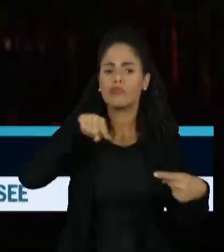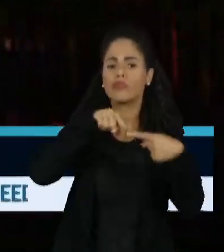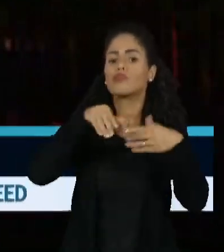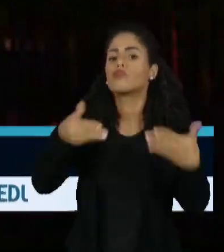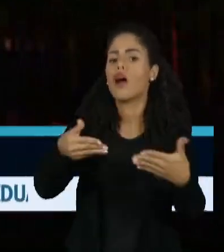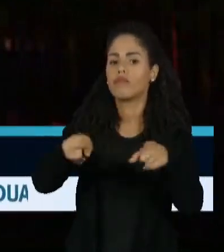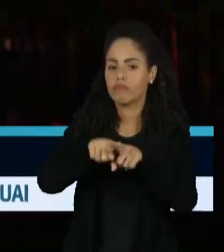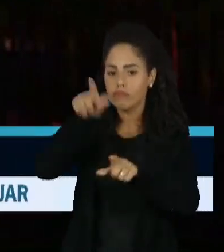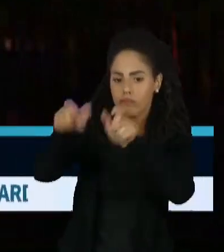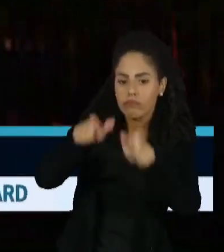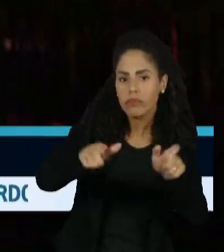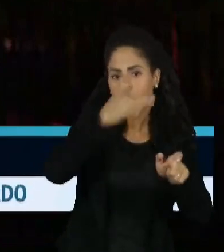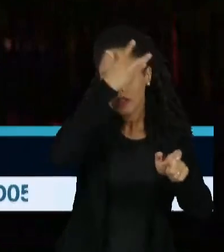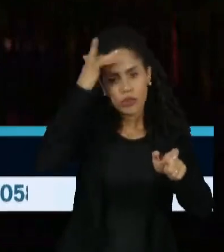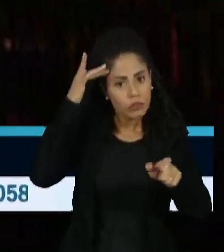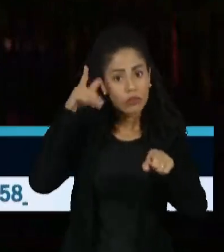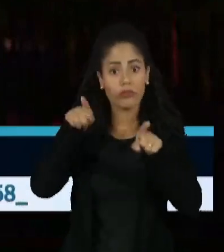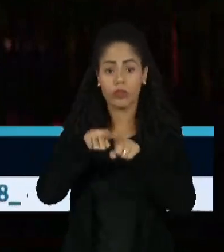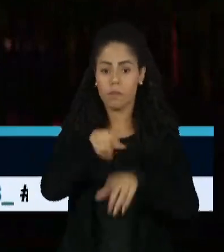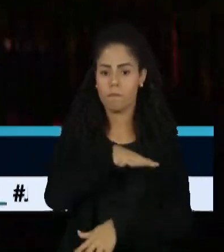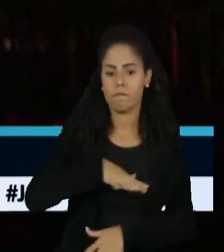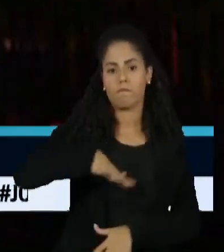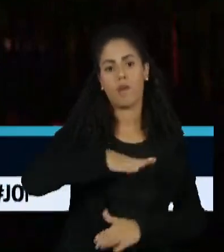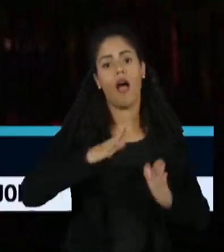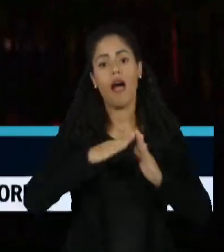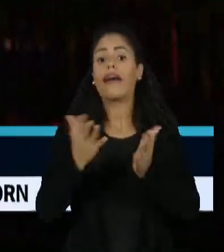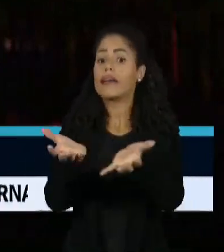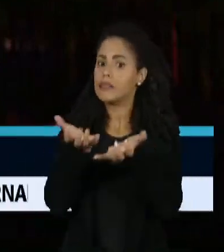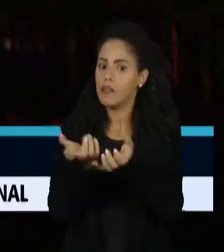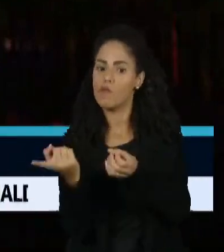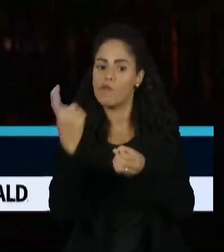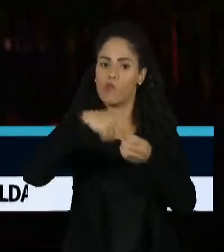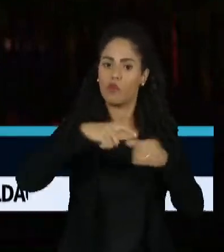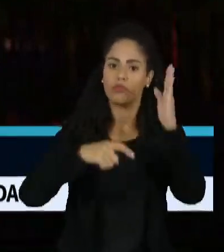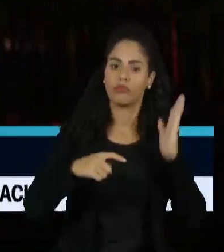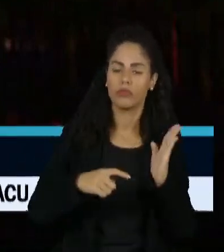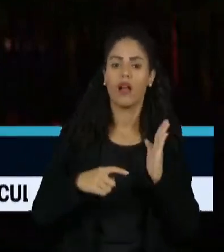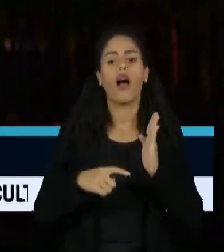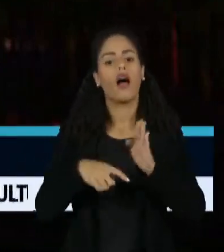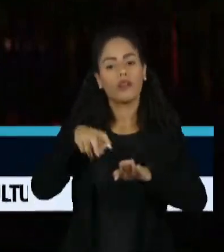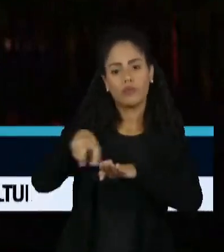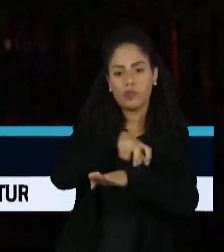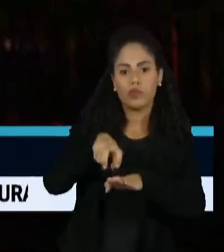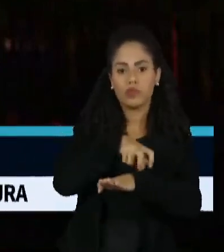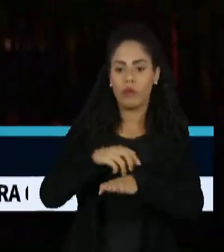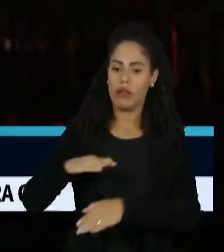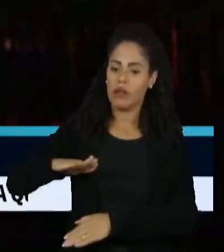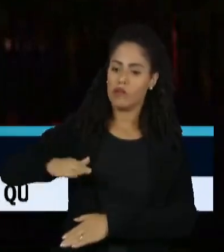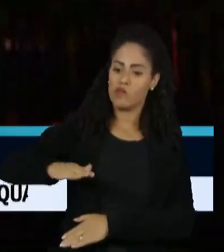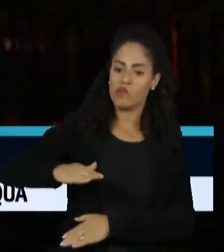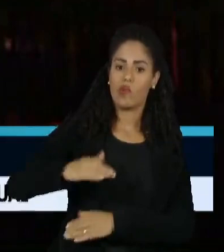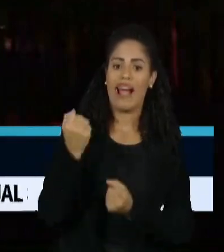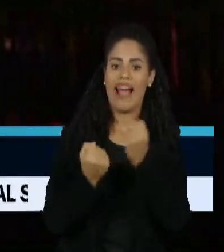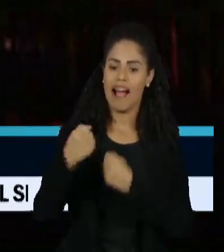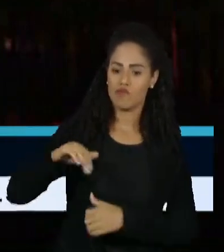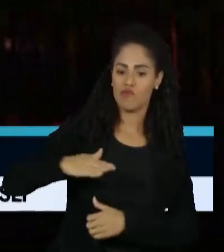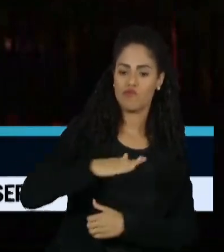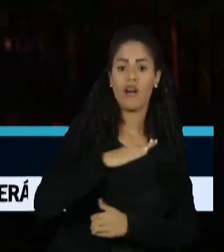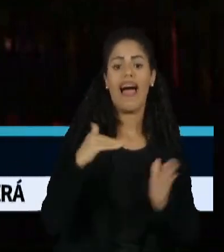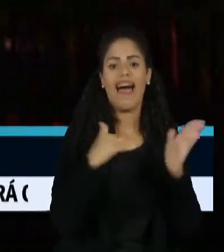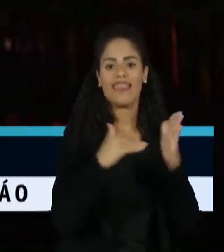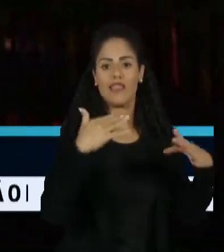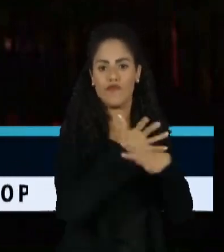os turistas e as comunidades brasileiras que queiram sair de lá viajem de carro até uma das cidades da